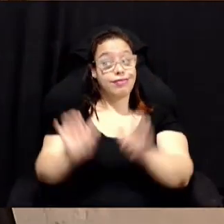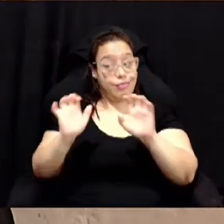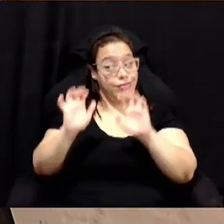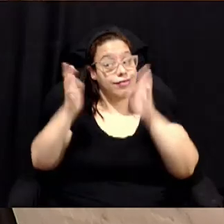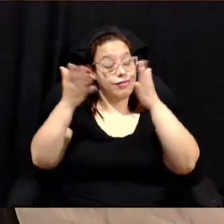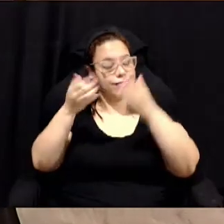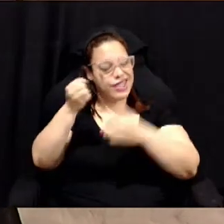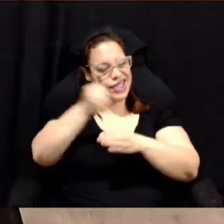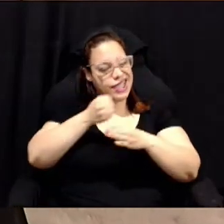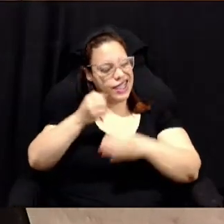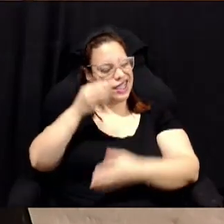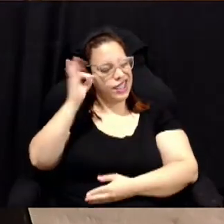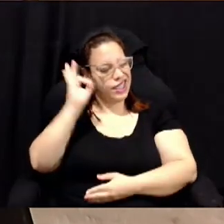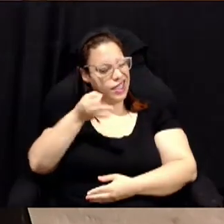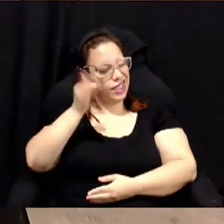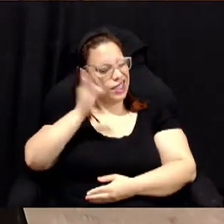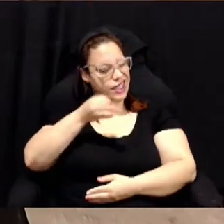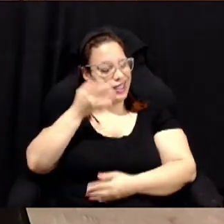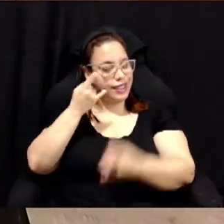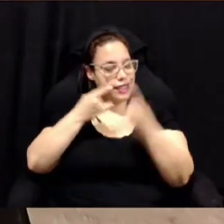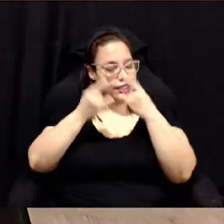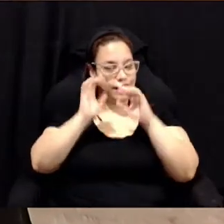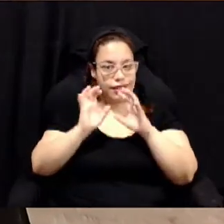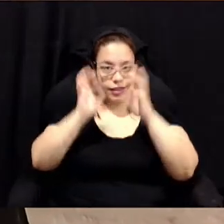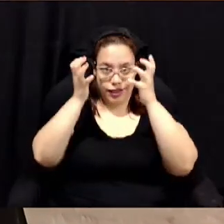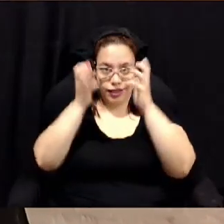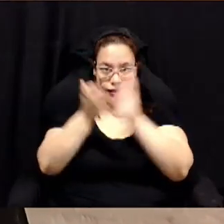gastronômico super interessante que acontece em